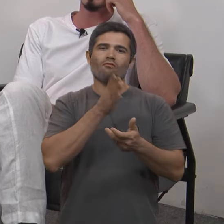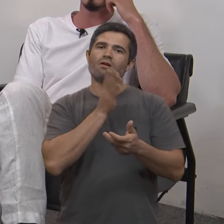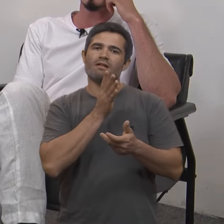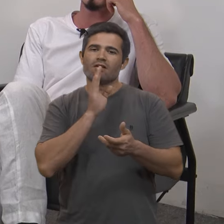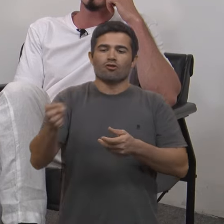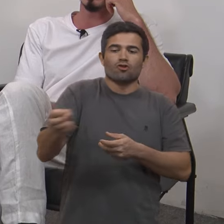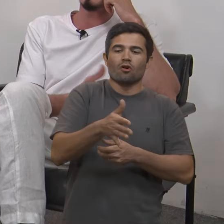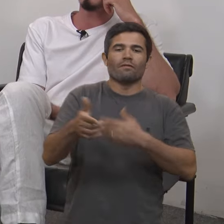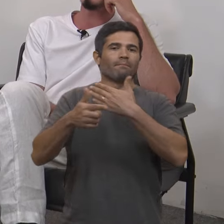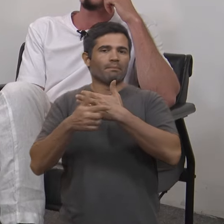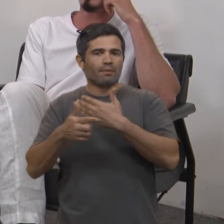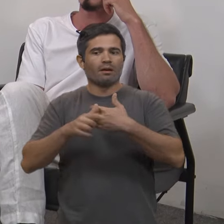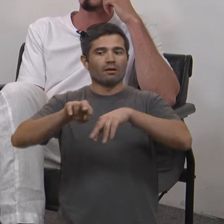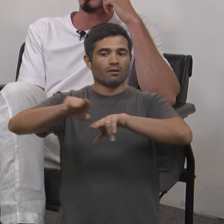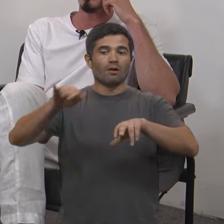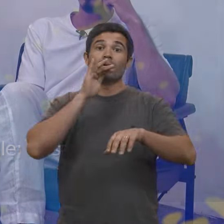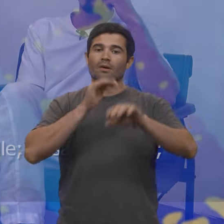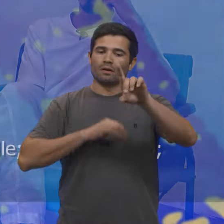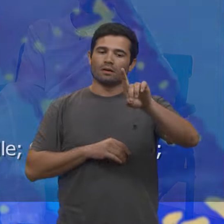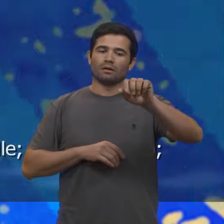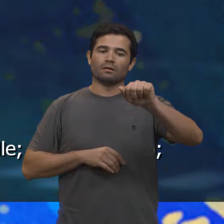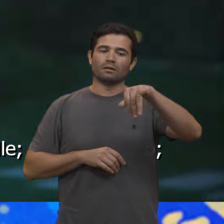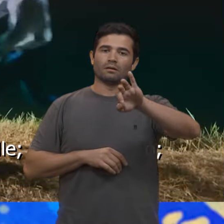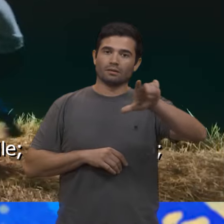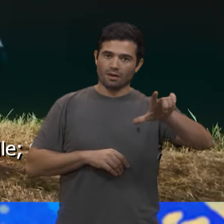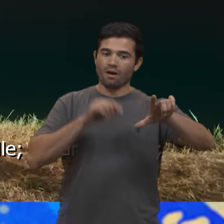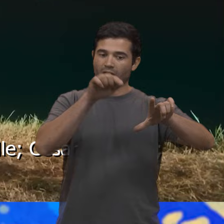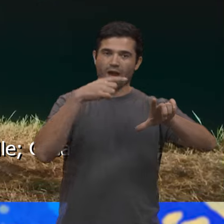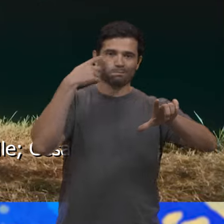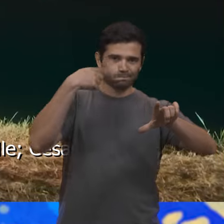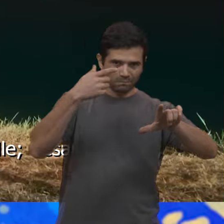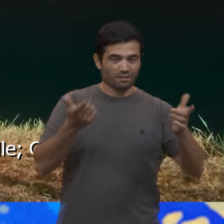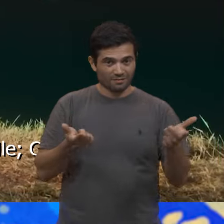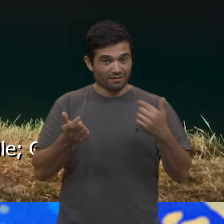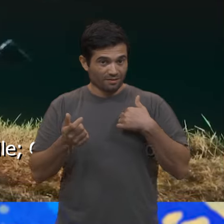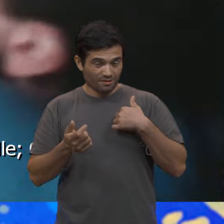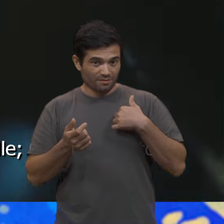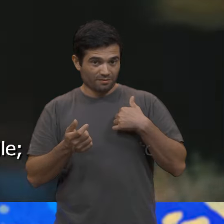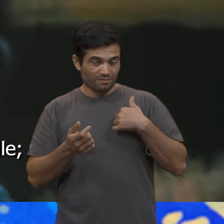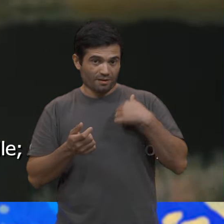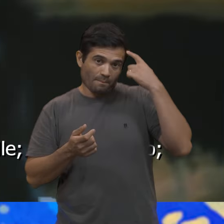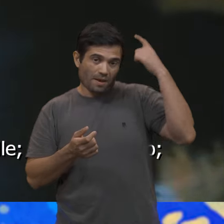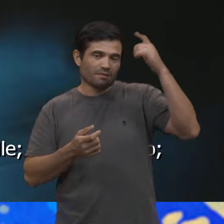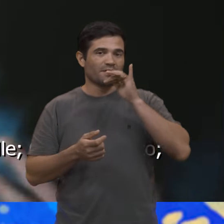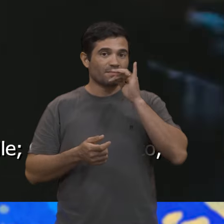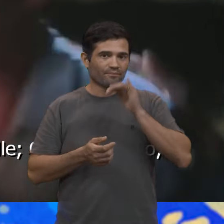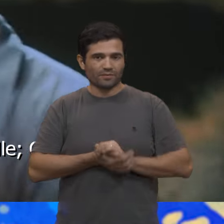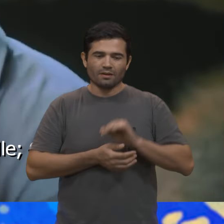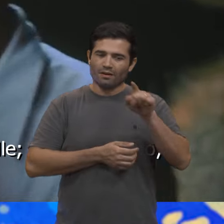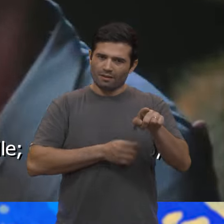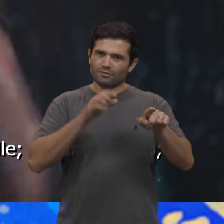a fazer no sentido de conhecer novos universos. O Daniel, por exemplo, além de ser advogado, que é algo que eu